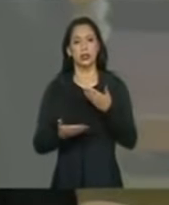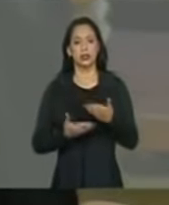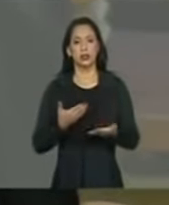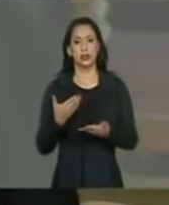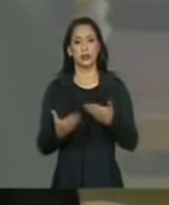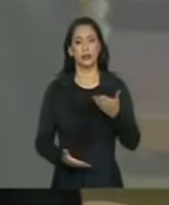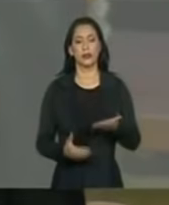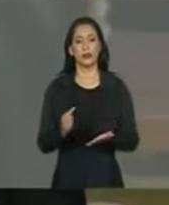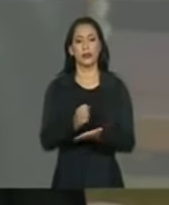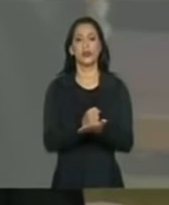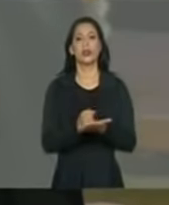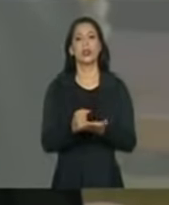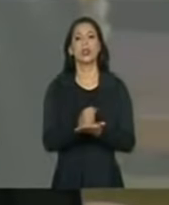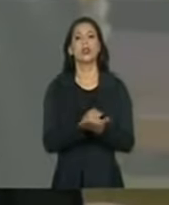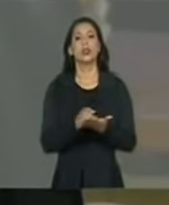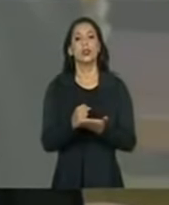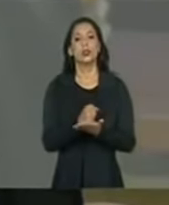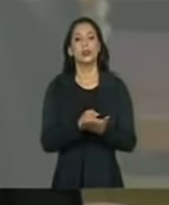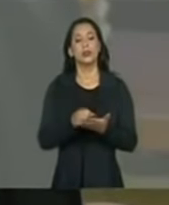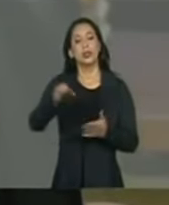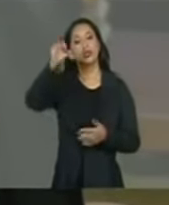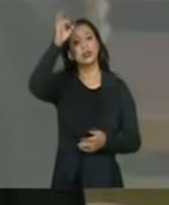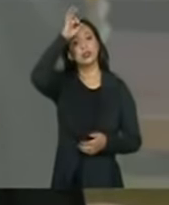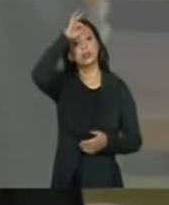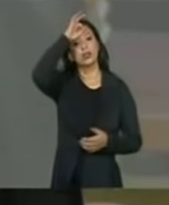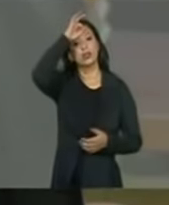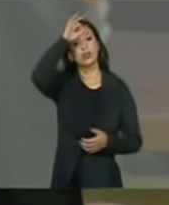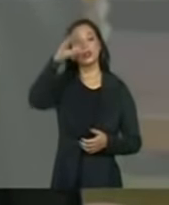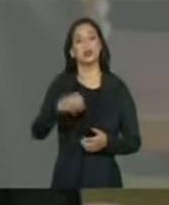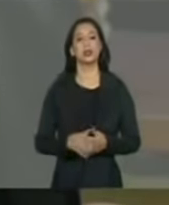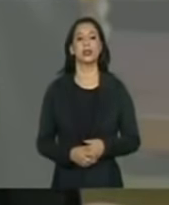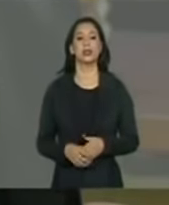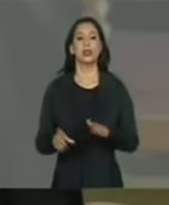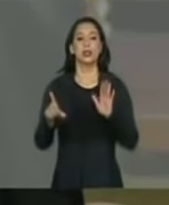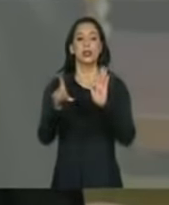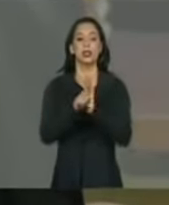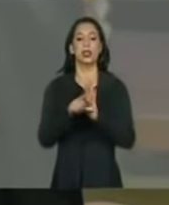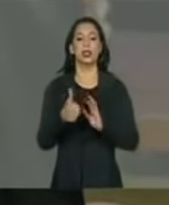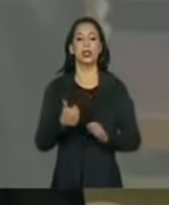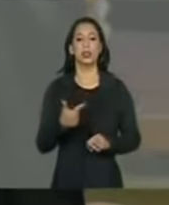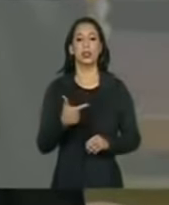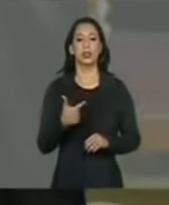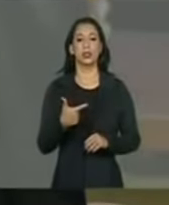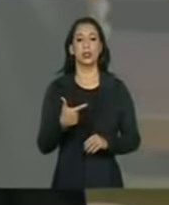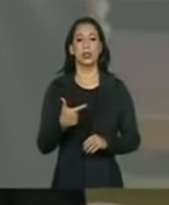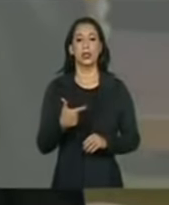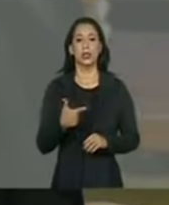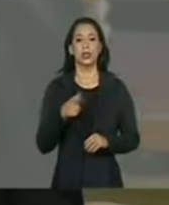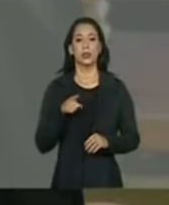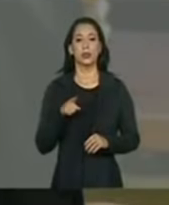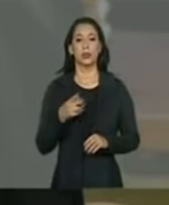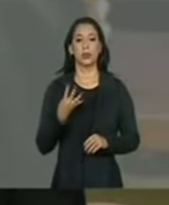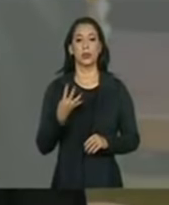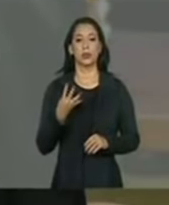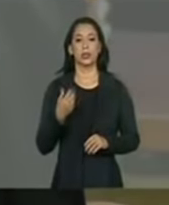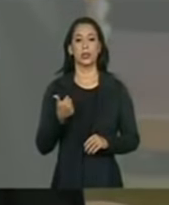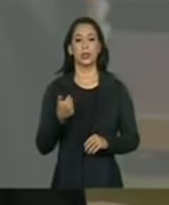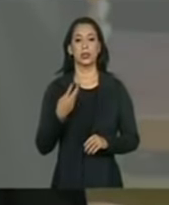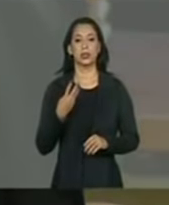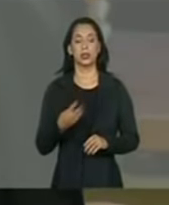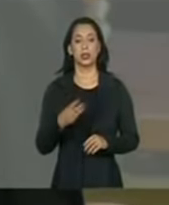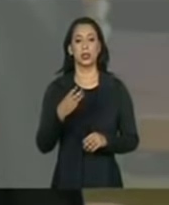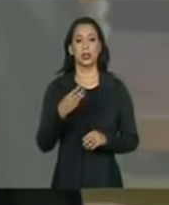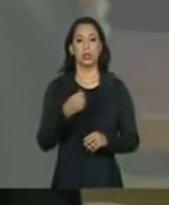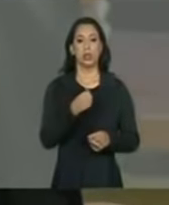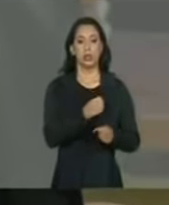princípio da presunção de inocência com o advento da lei 12 4 mil e 12.403 2011 houve a